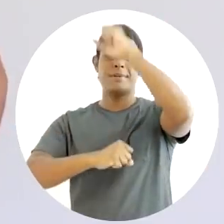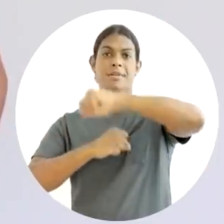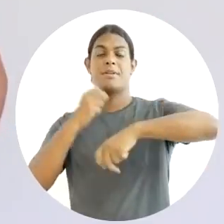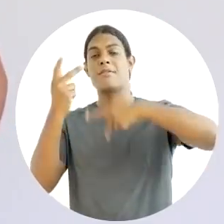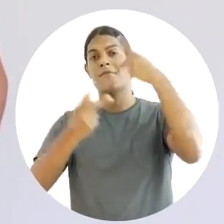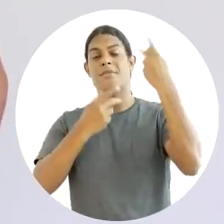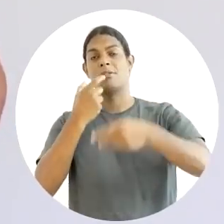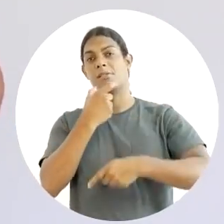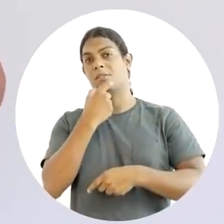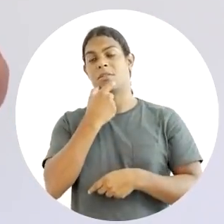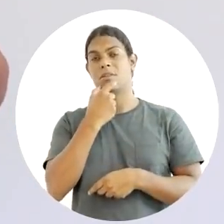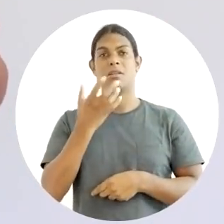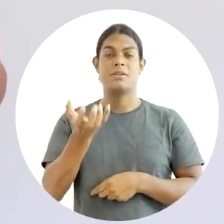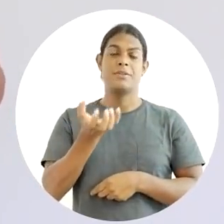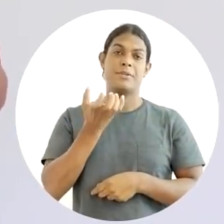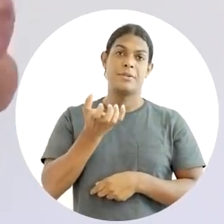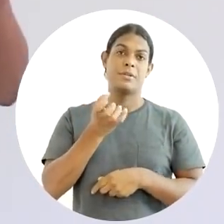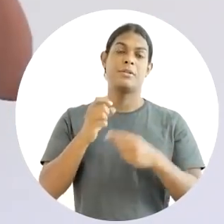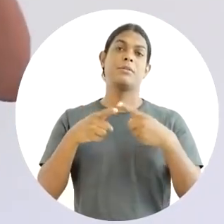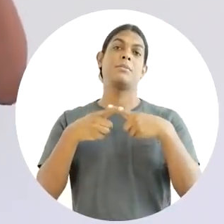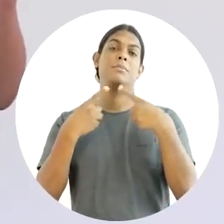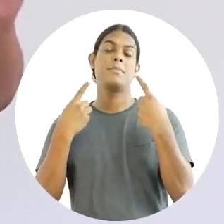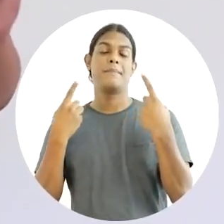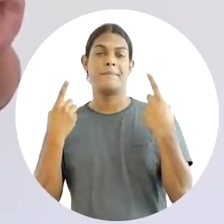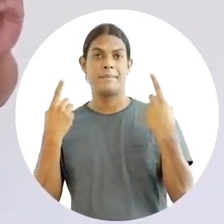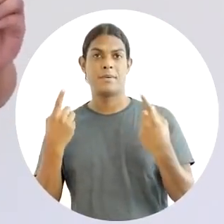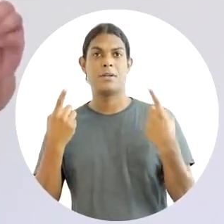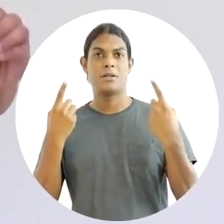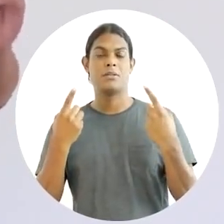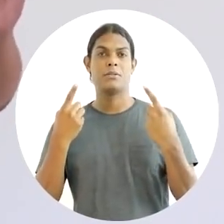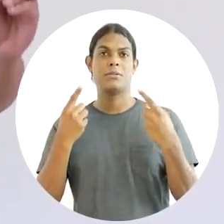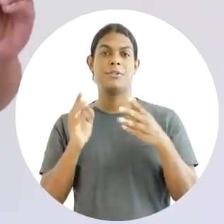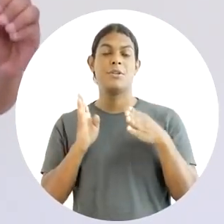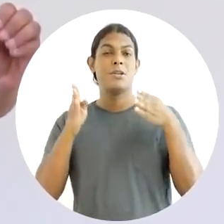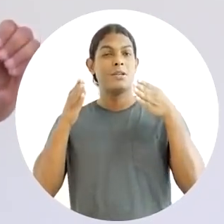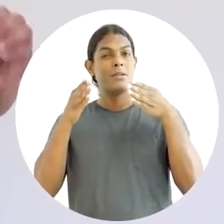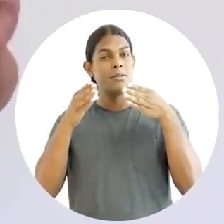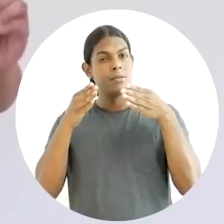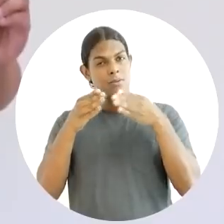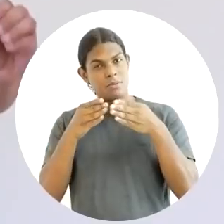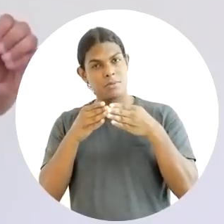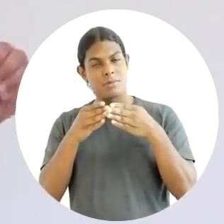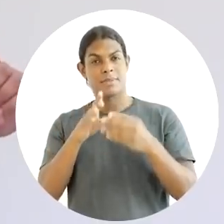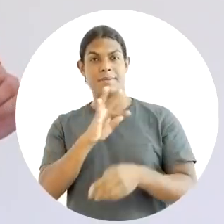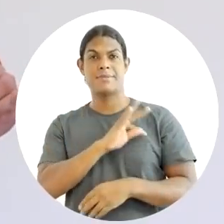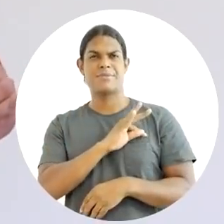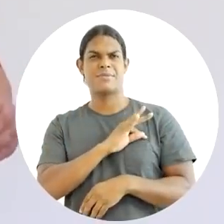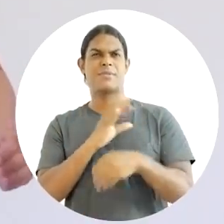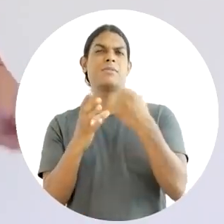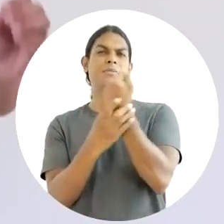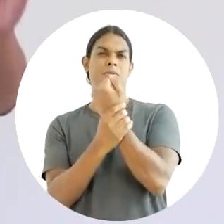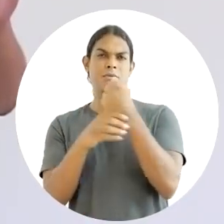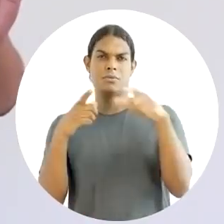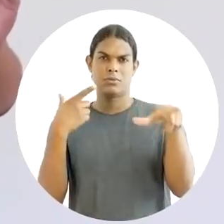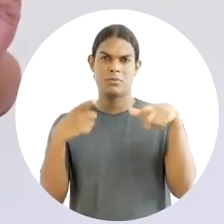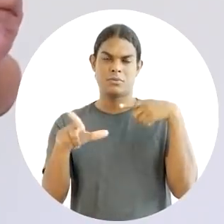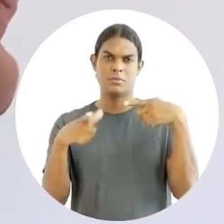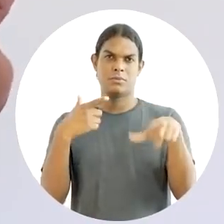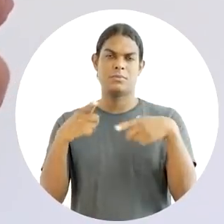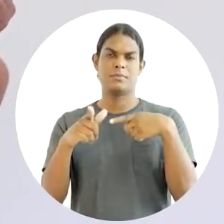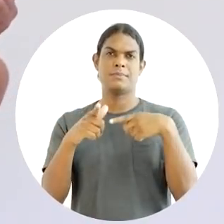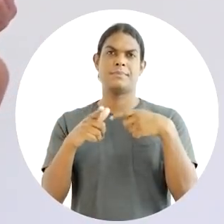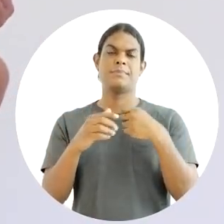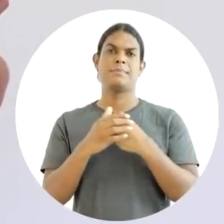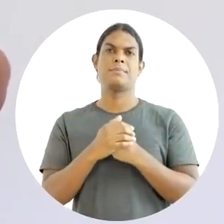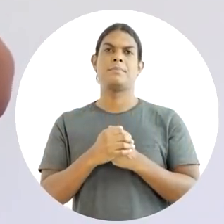falar muito bem inglês, mas especificamente para o técnico de segurança do trabalho,